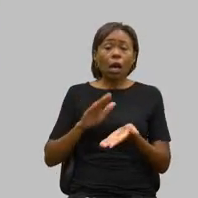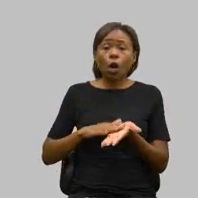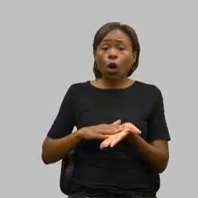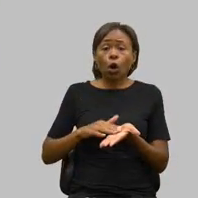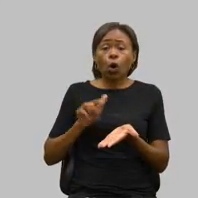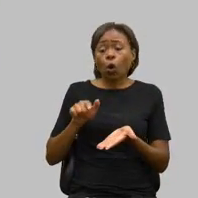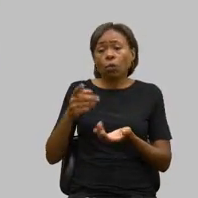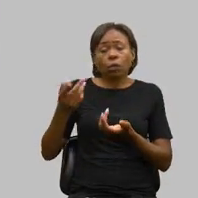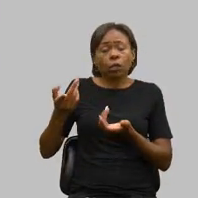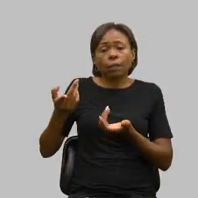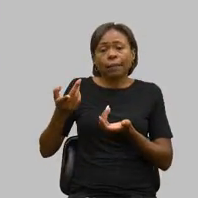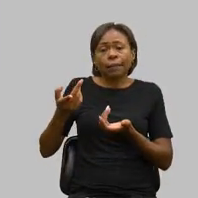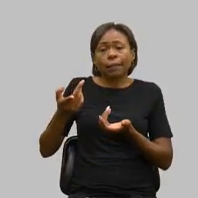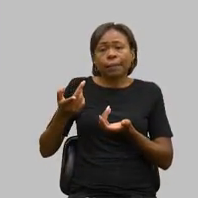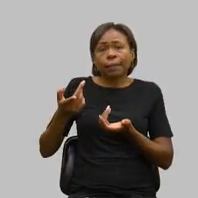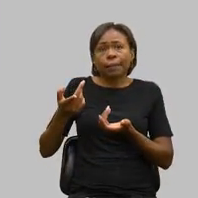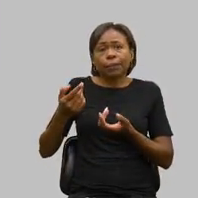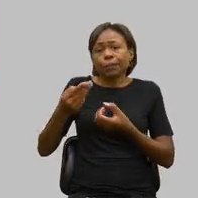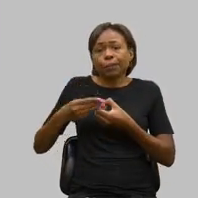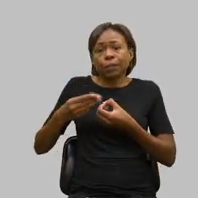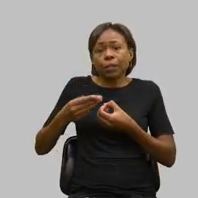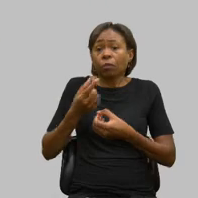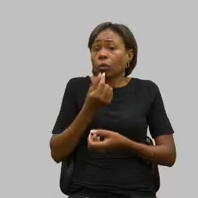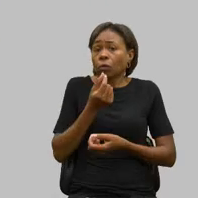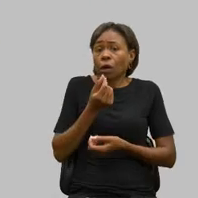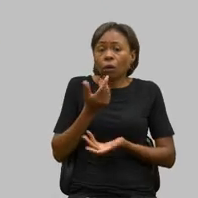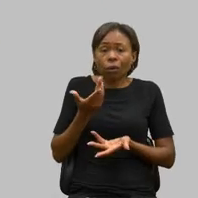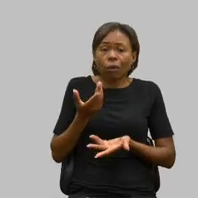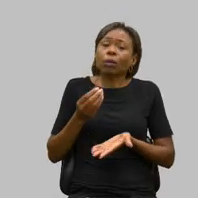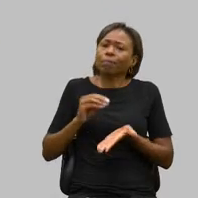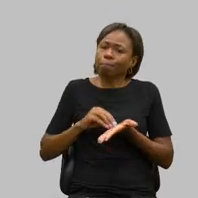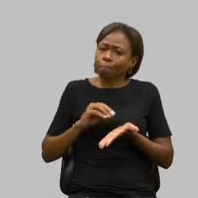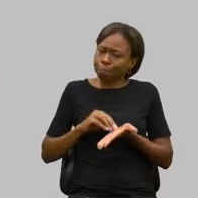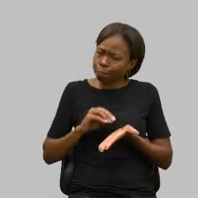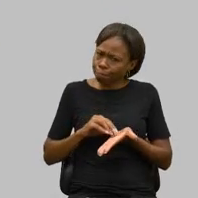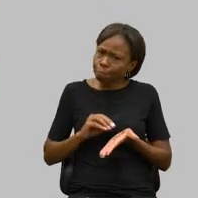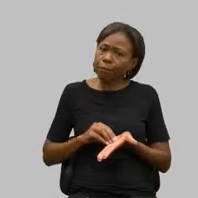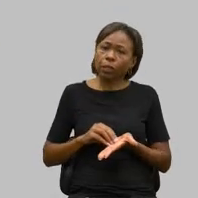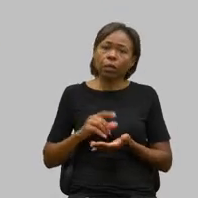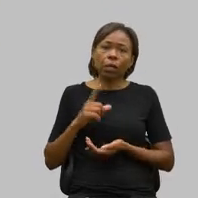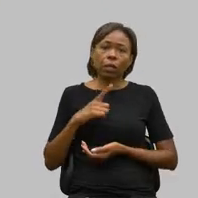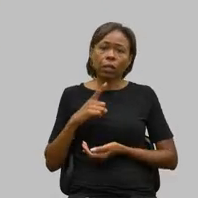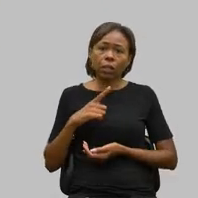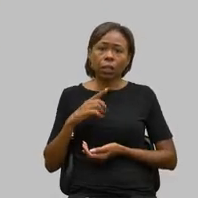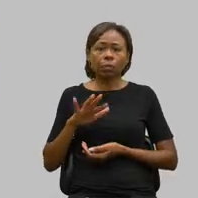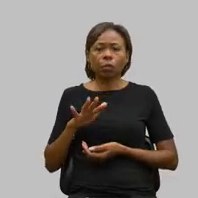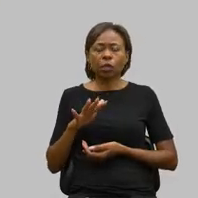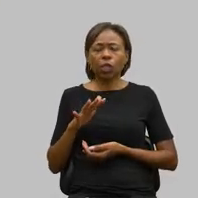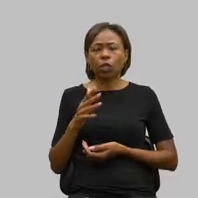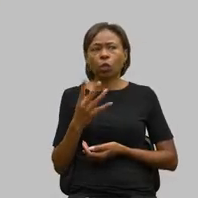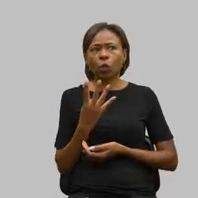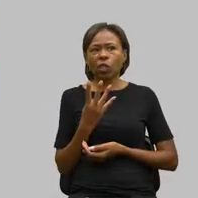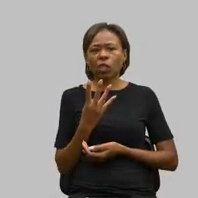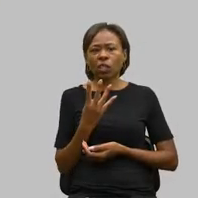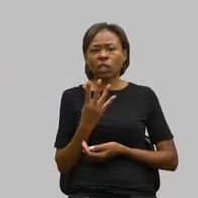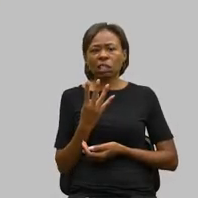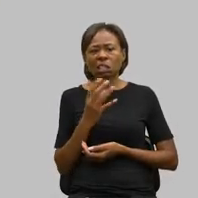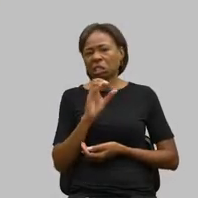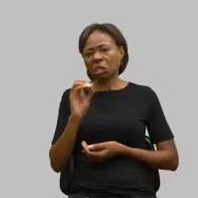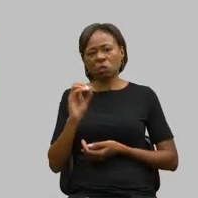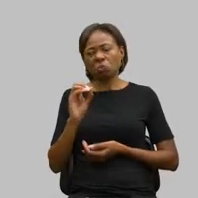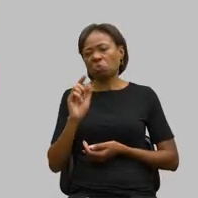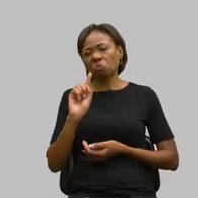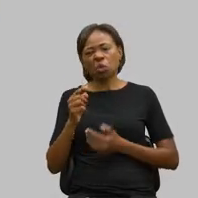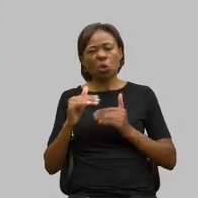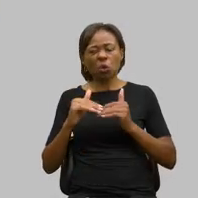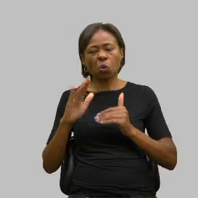aquele valor que faz falta. Então, nós temos duas glosas lá nos últimos dois quadrimédios, 400 e poucos mil cada um, porque era um clínico geral